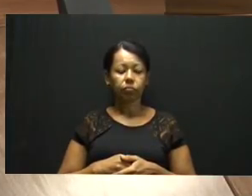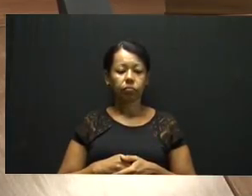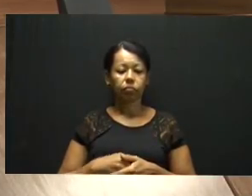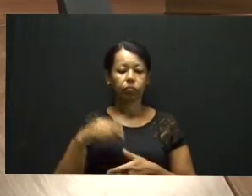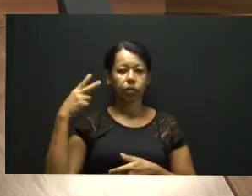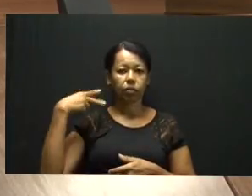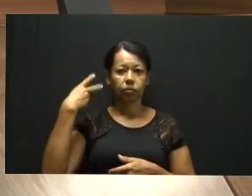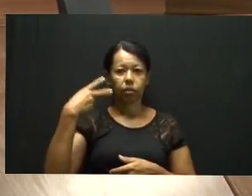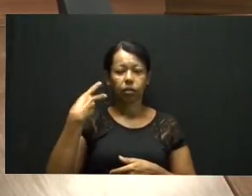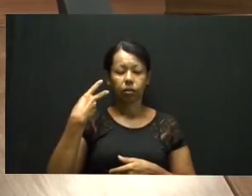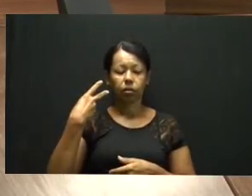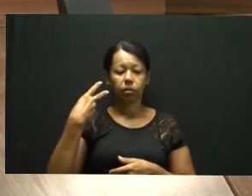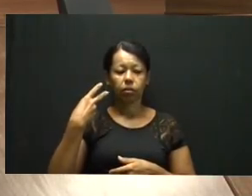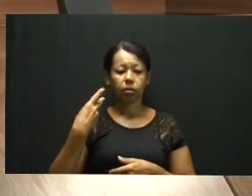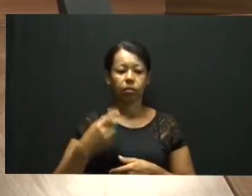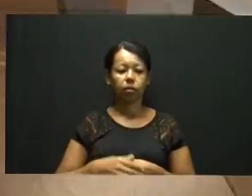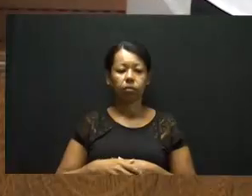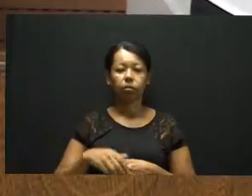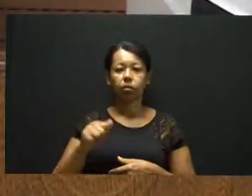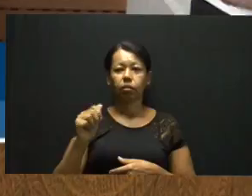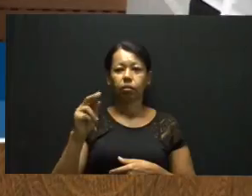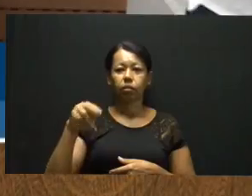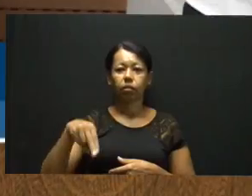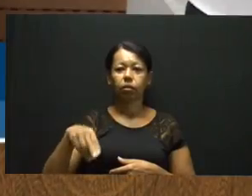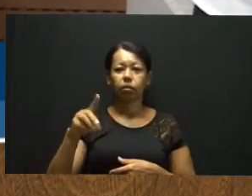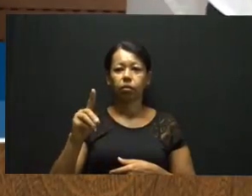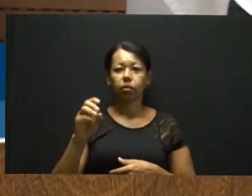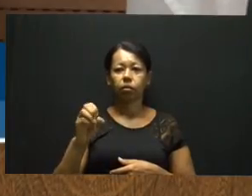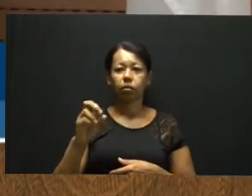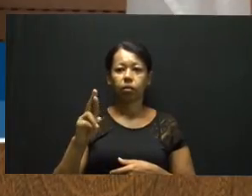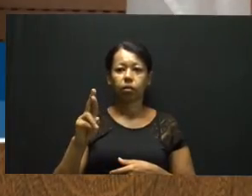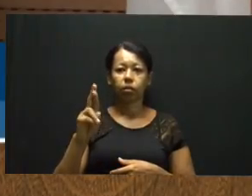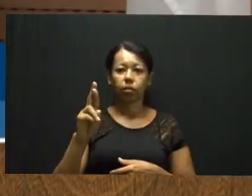Do vereador Anderson Delana Andrade.